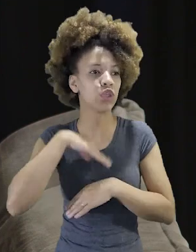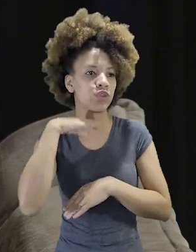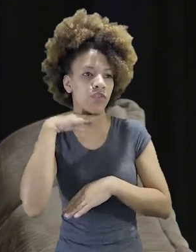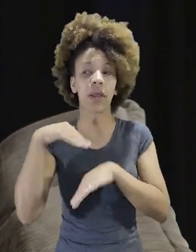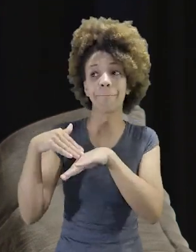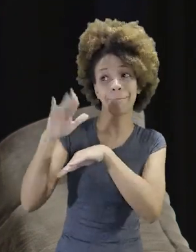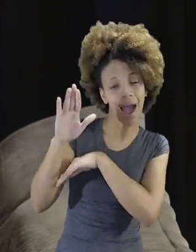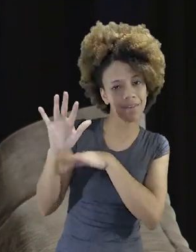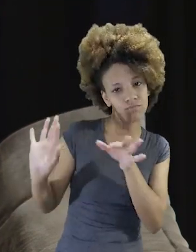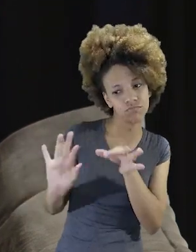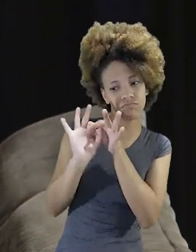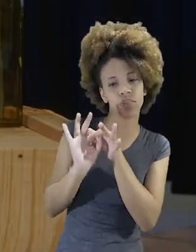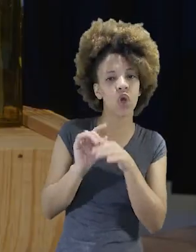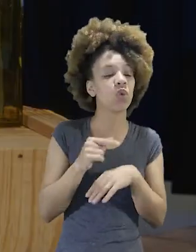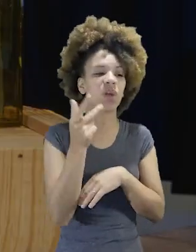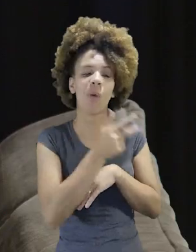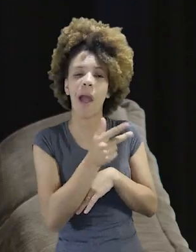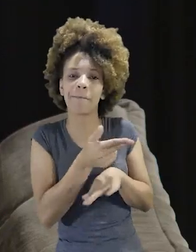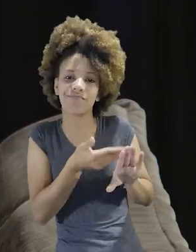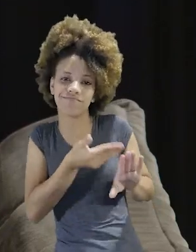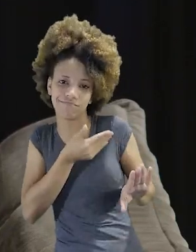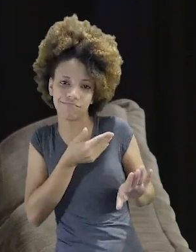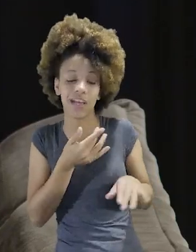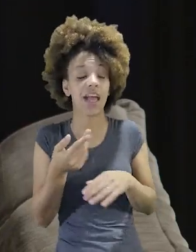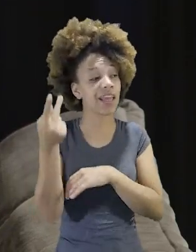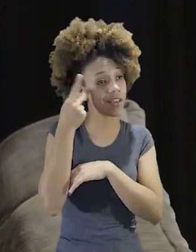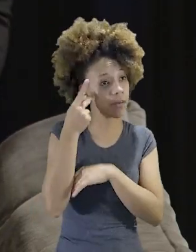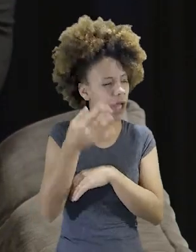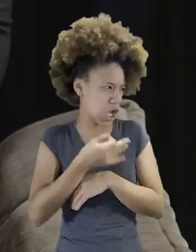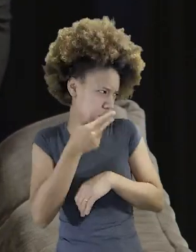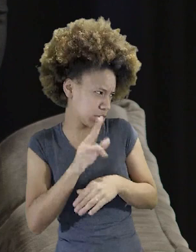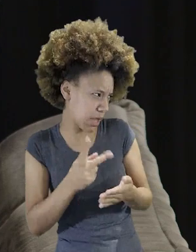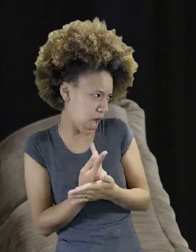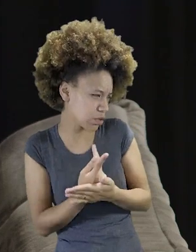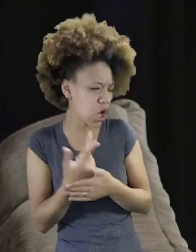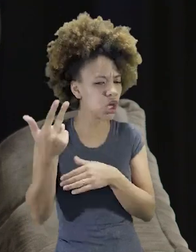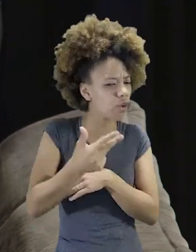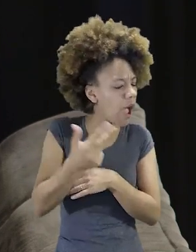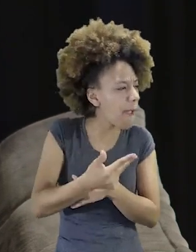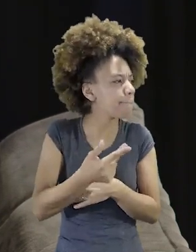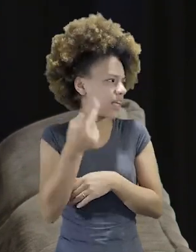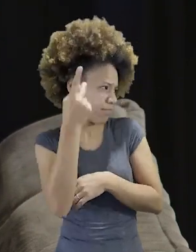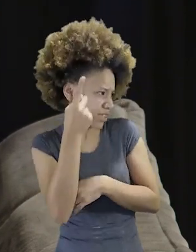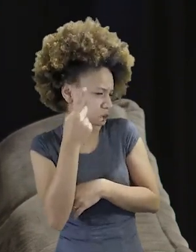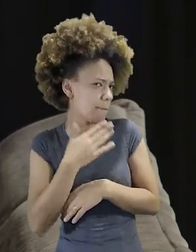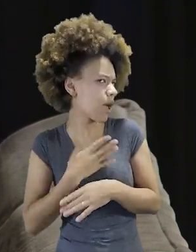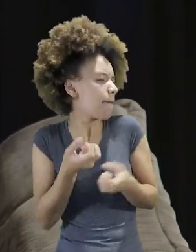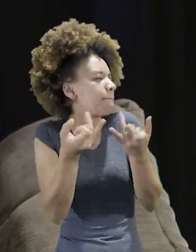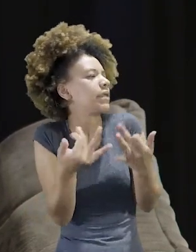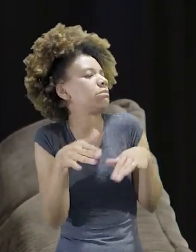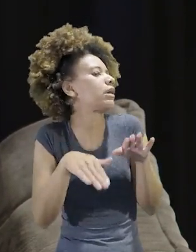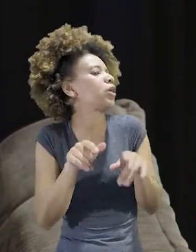do funk que tava muito mais atrelado do que o rap que é uma coisa mais Paulistana esse axizinho tá errado que o rap ele é Paulistano o rack